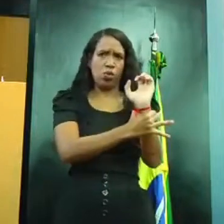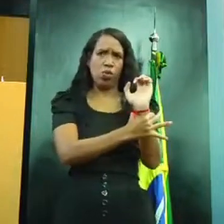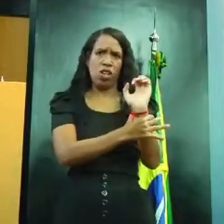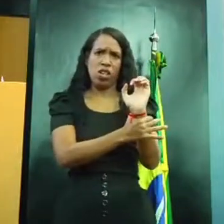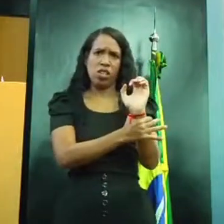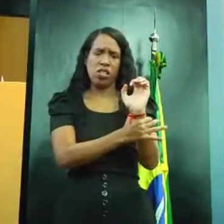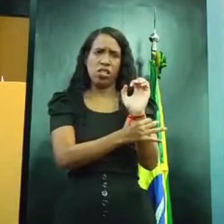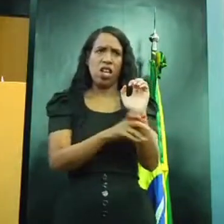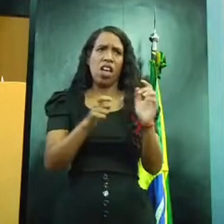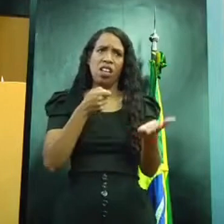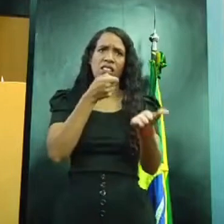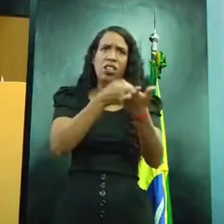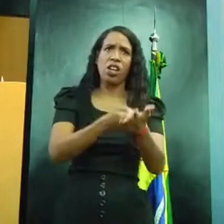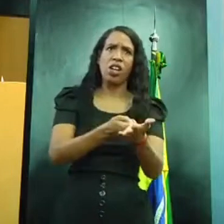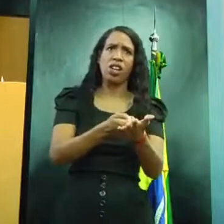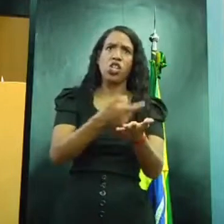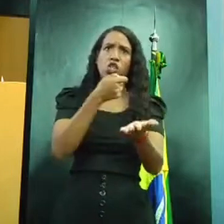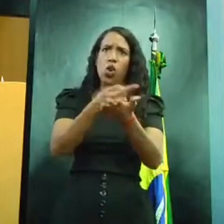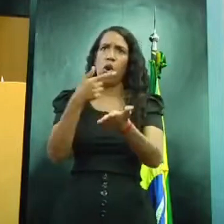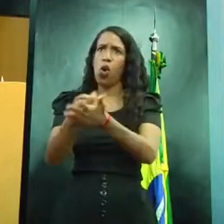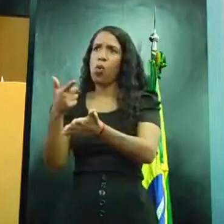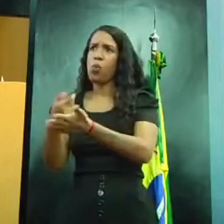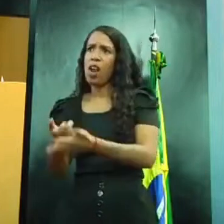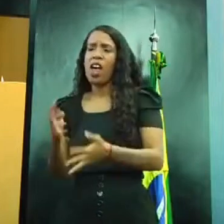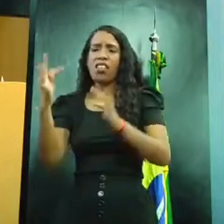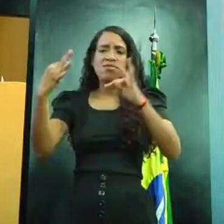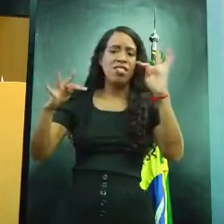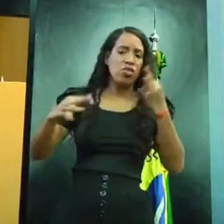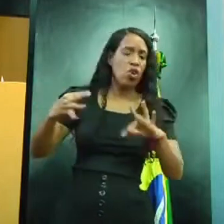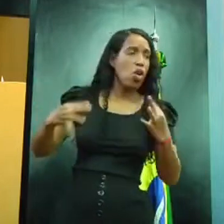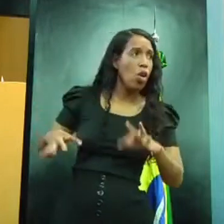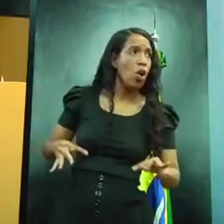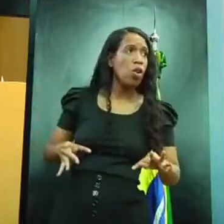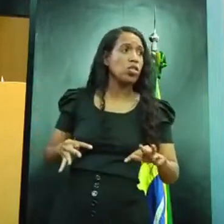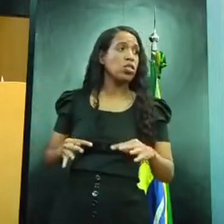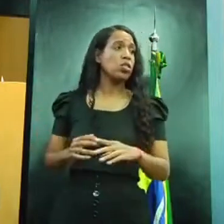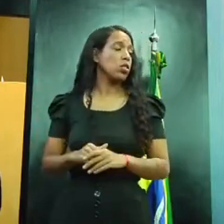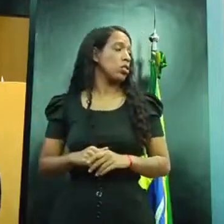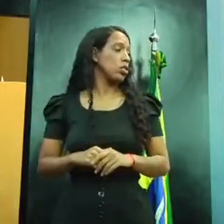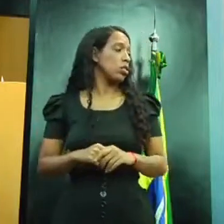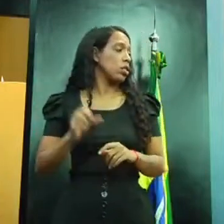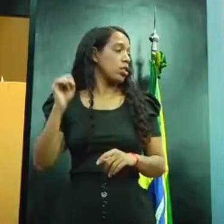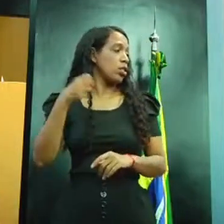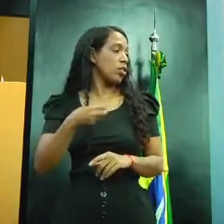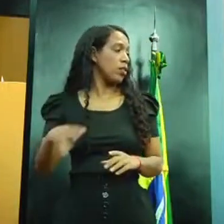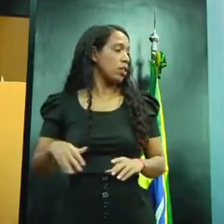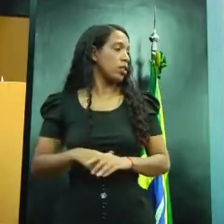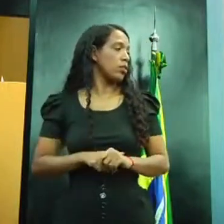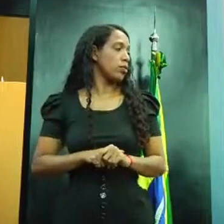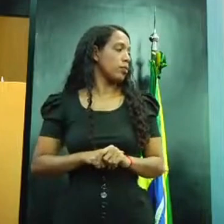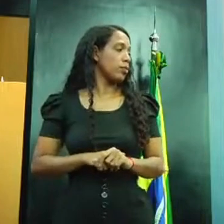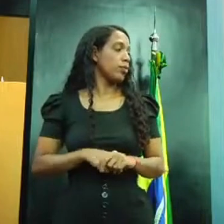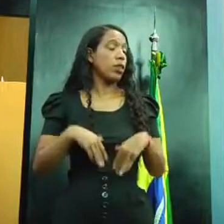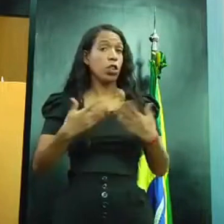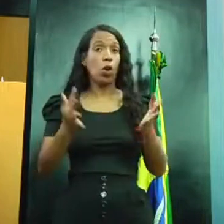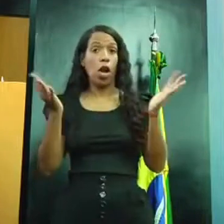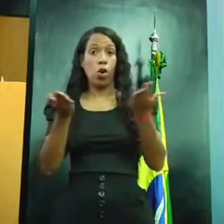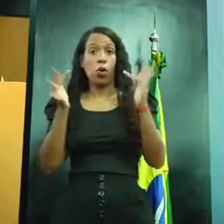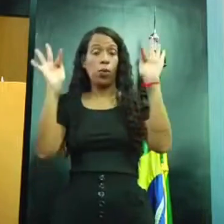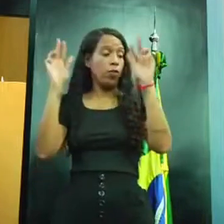possa apostar em encomendas tecnológicas, apostar na inovação. Por